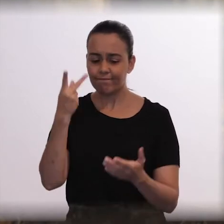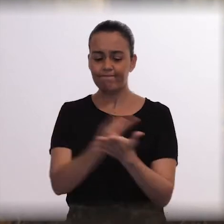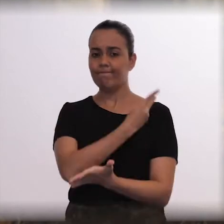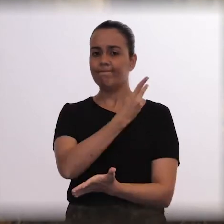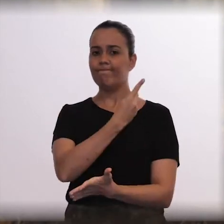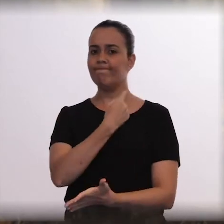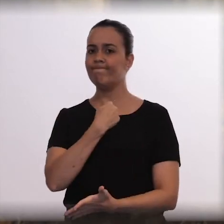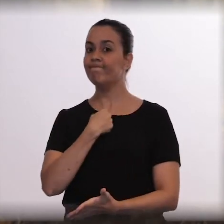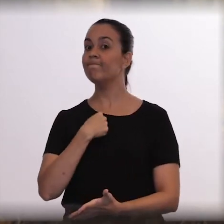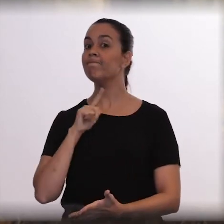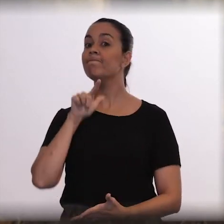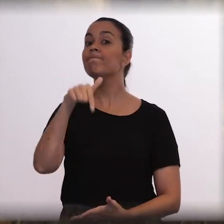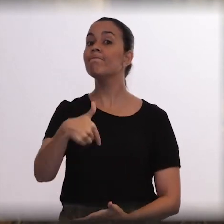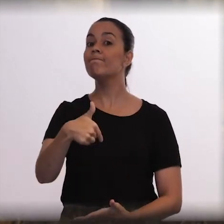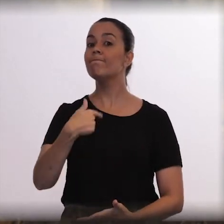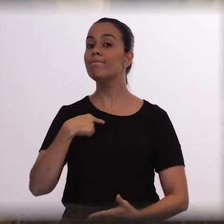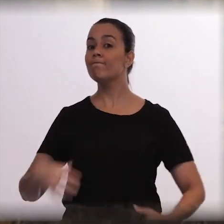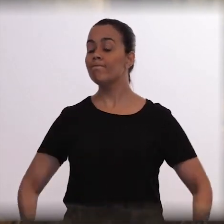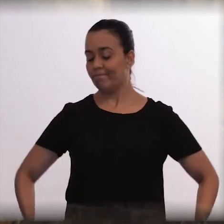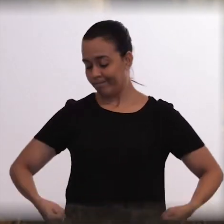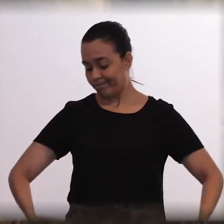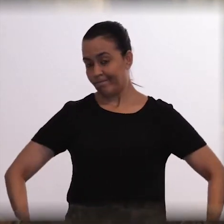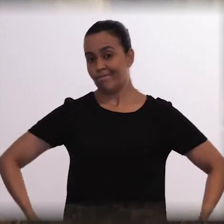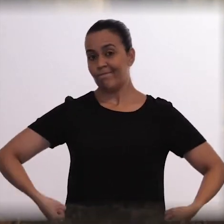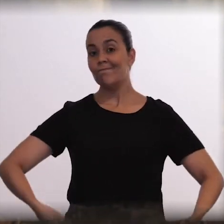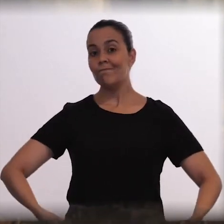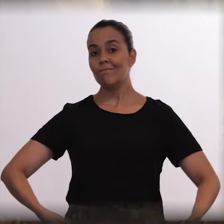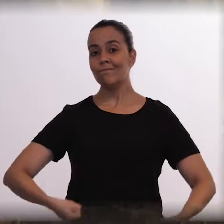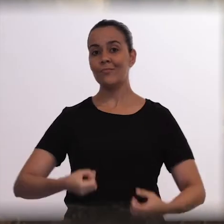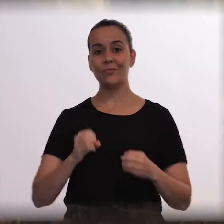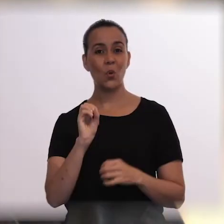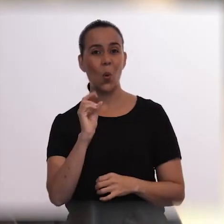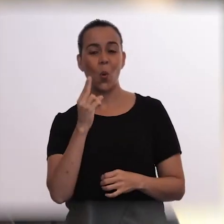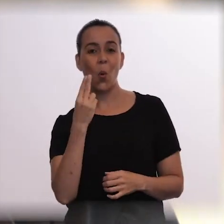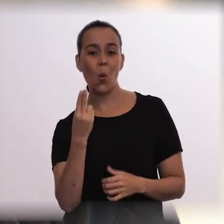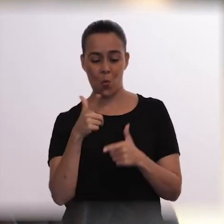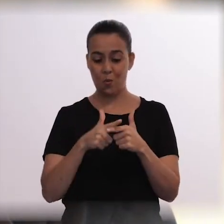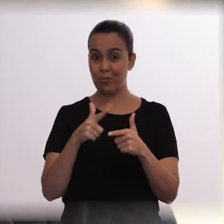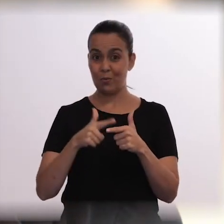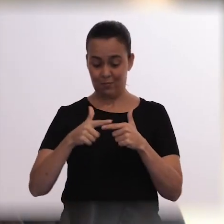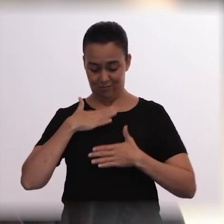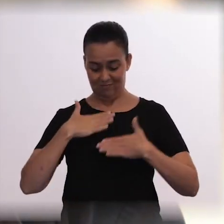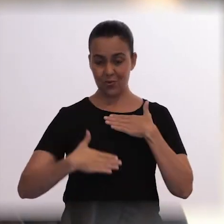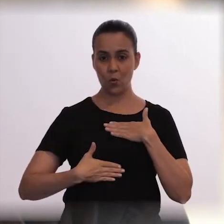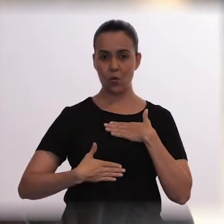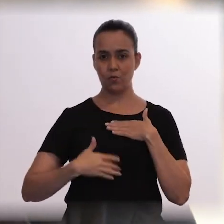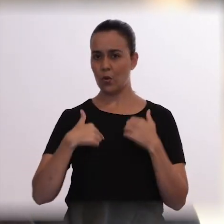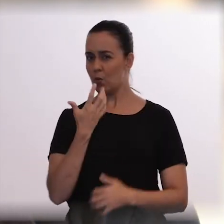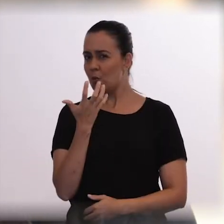talvez ficar com o corpo tetraplégico ou, sabe, algo que eu não queria essa falha, não